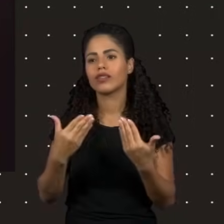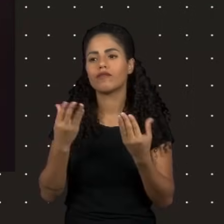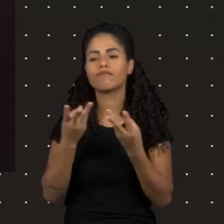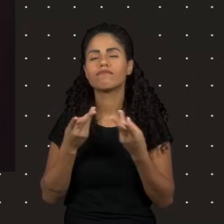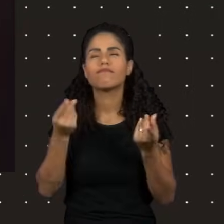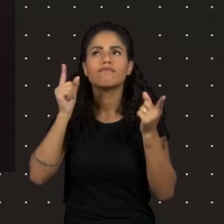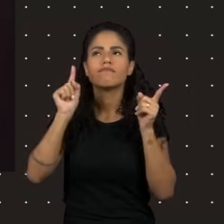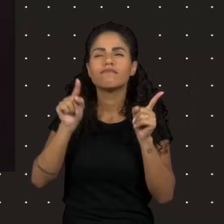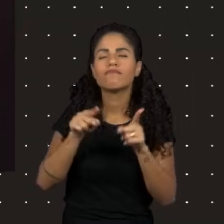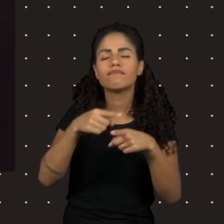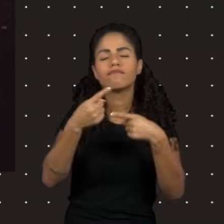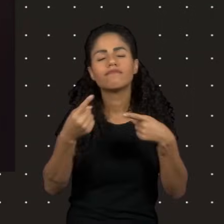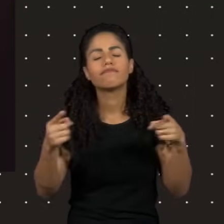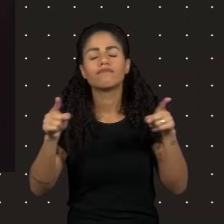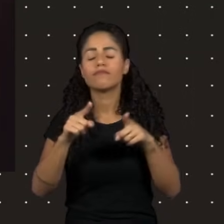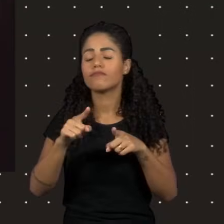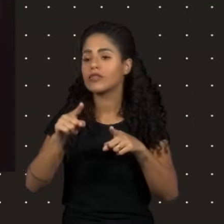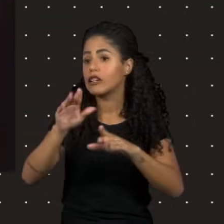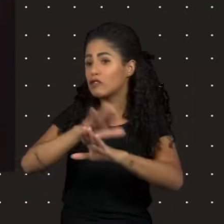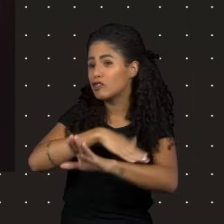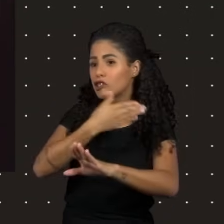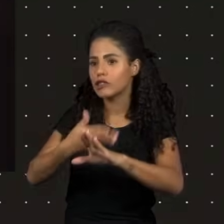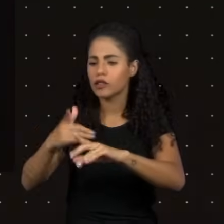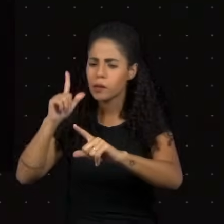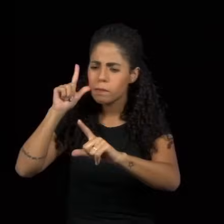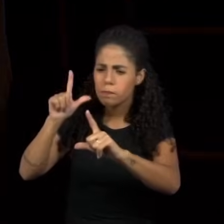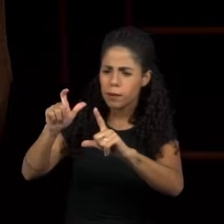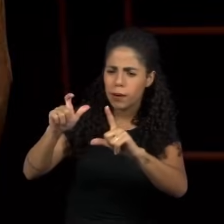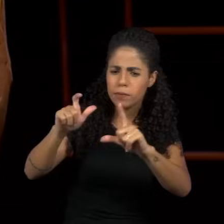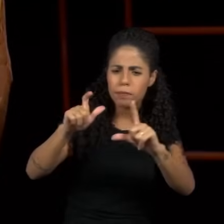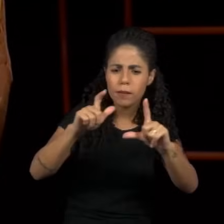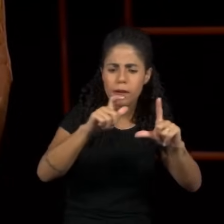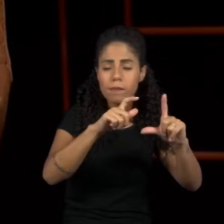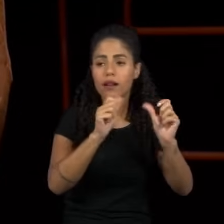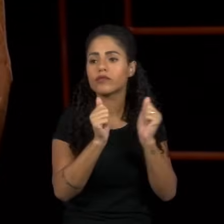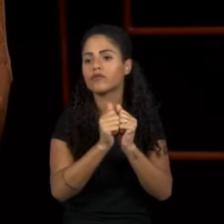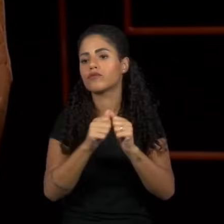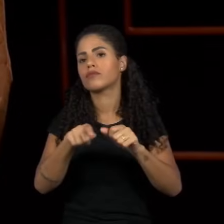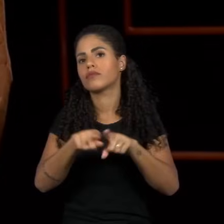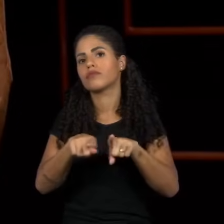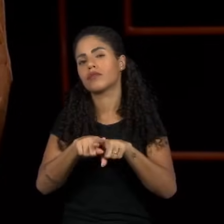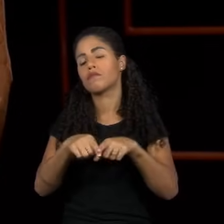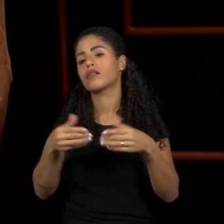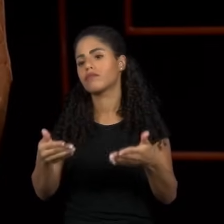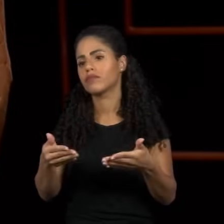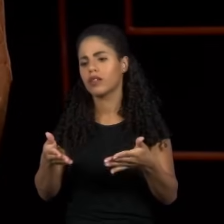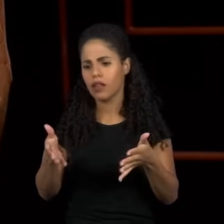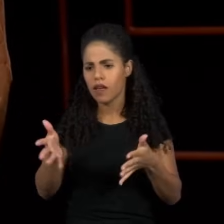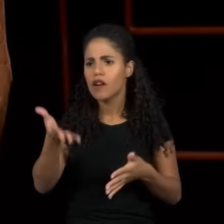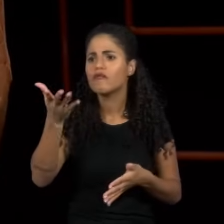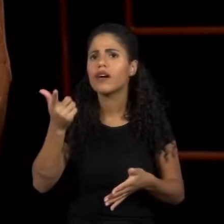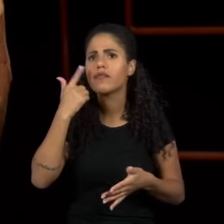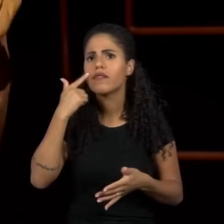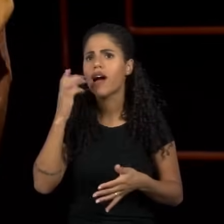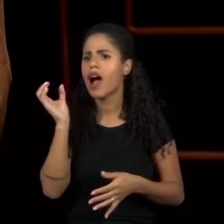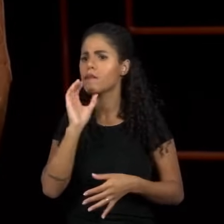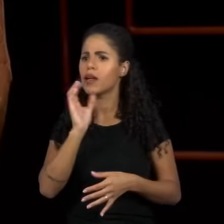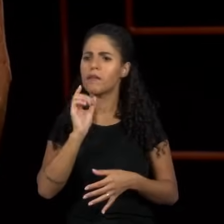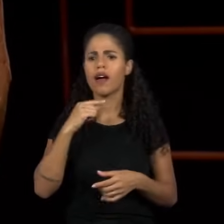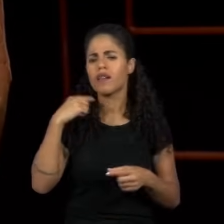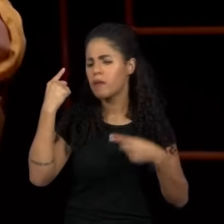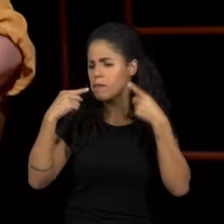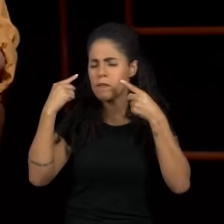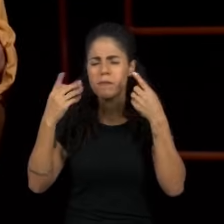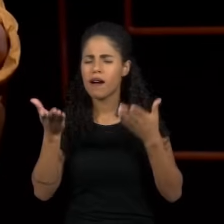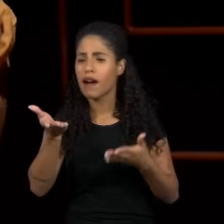junto com o diretor de fotografia dele, que era o Antônio Meliandi, ele sempre junto. E vai, vai, Selma, vai, linda, vai, vai,